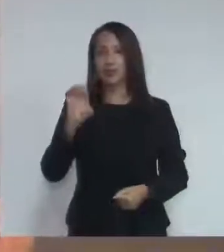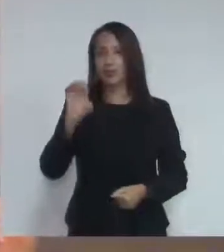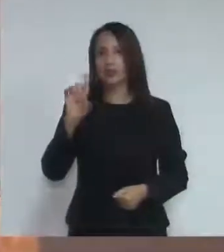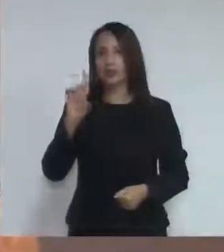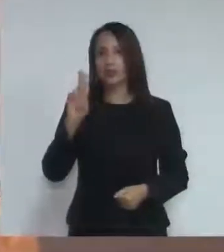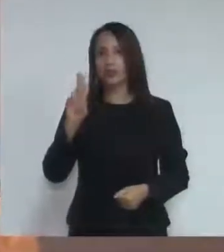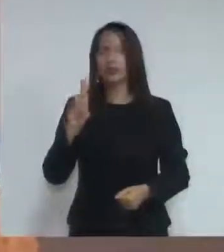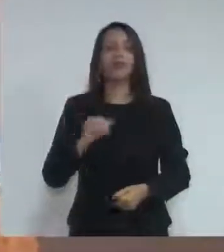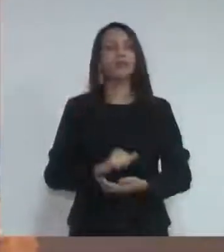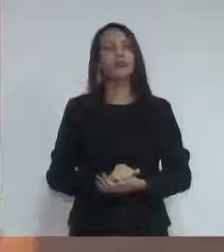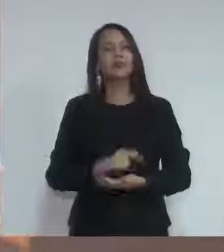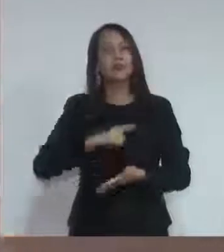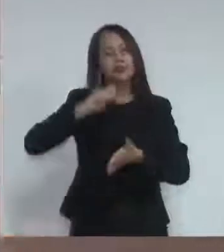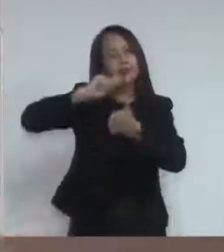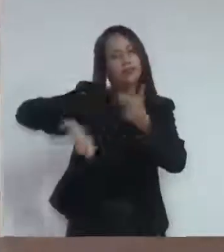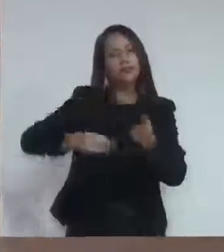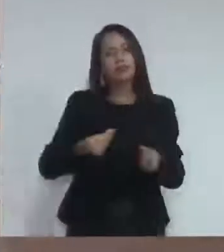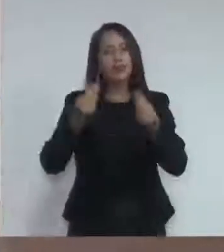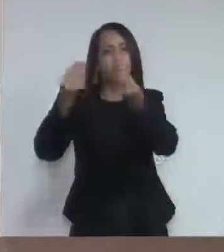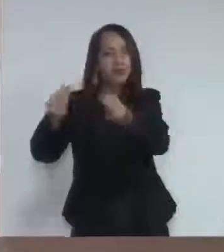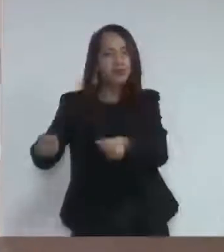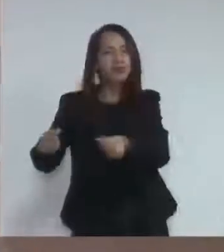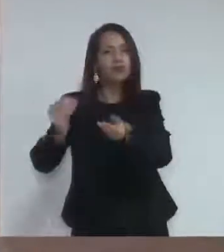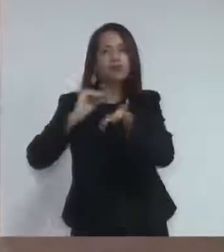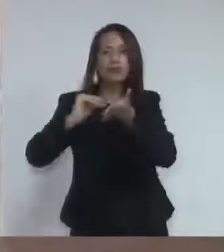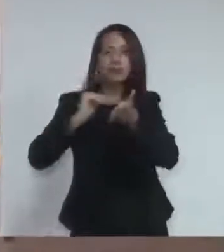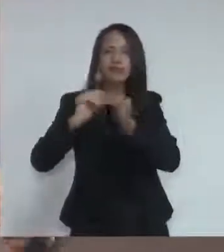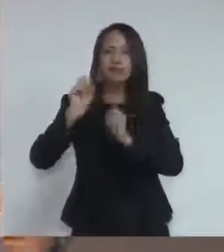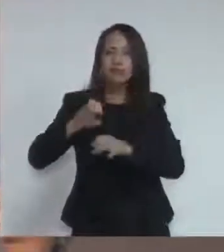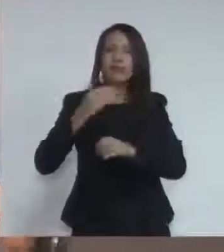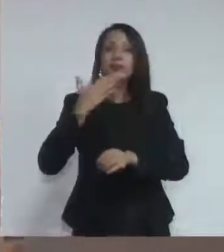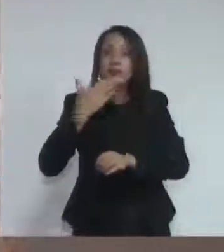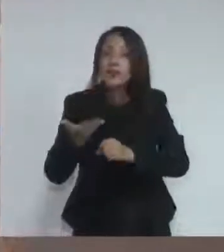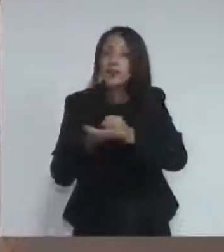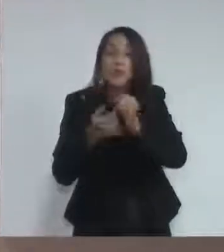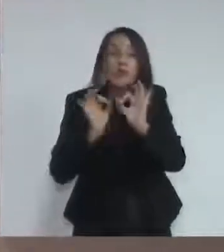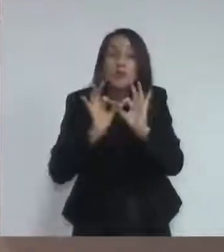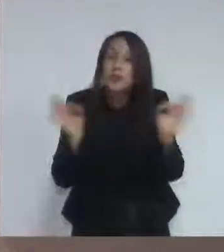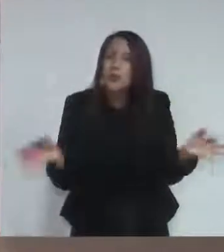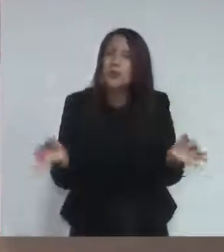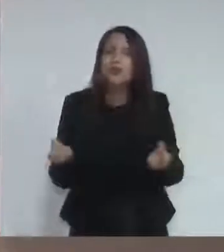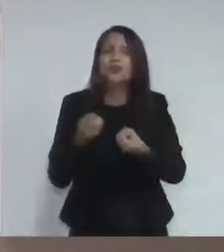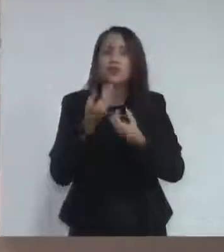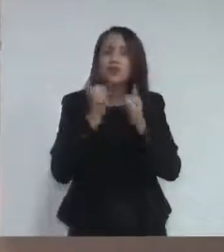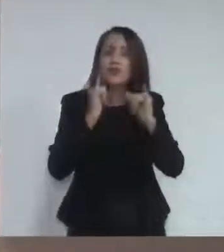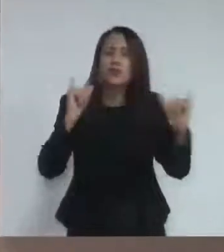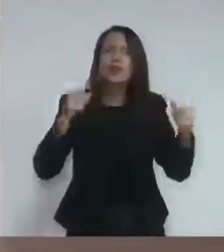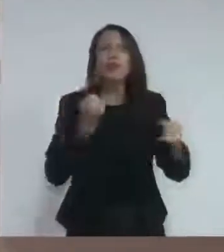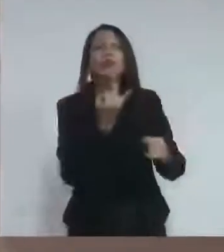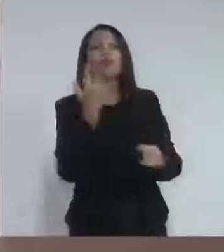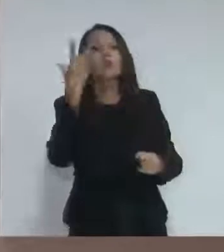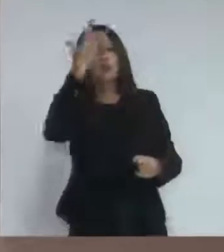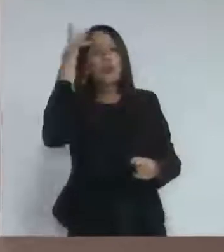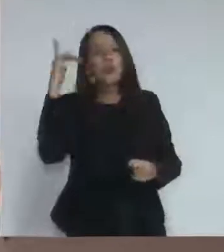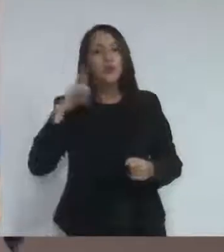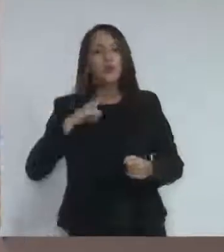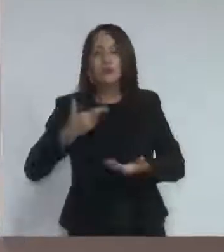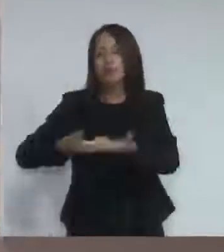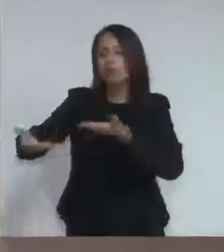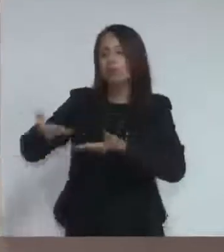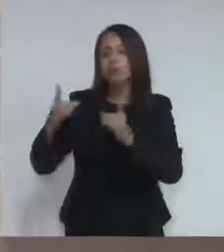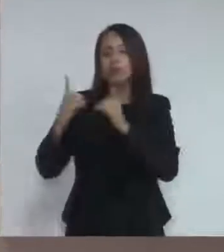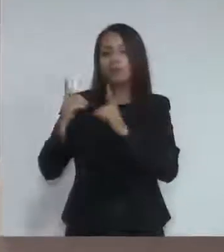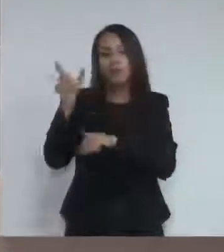junto à Secretaria de Educação um requerimento pedindo o básico de informação. Quantas crianças precisam de mediadores